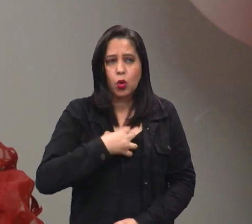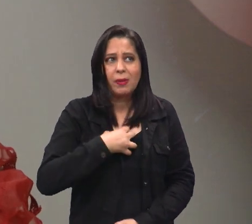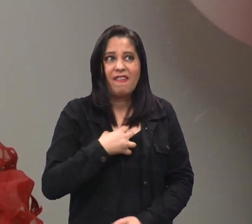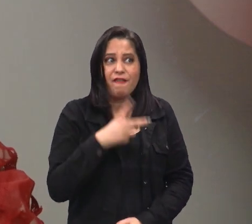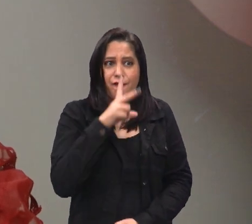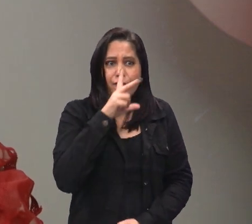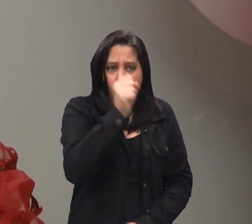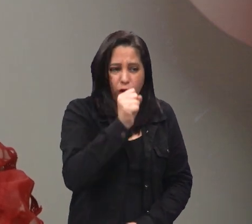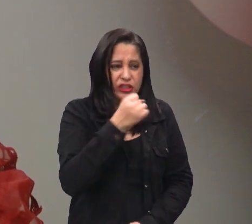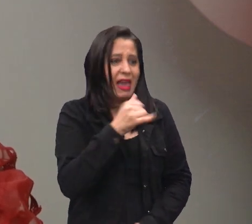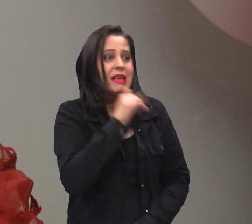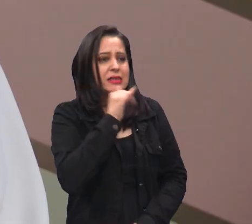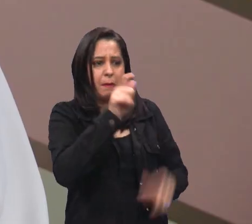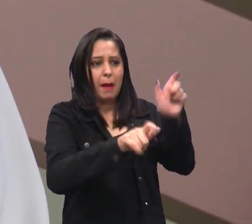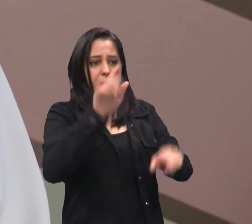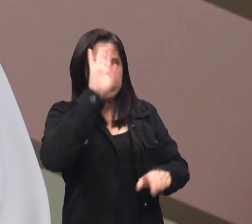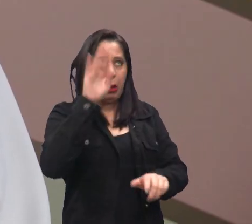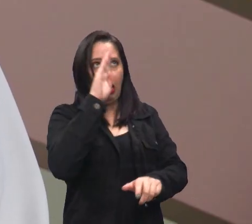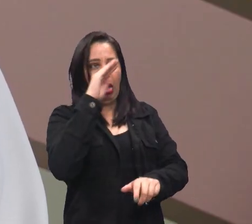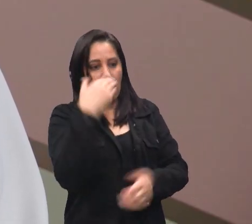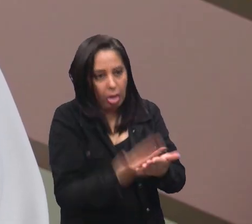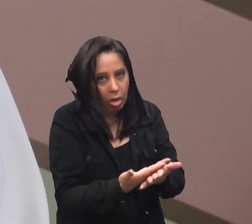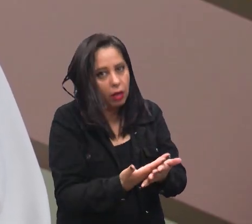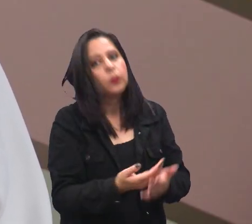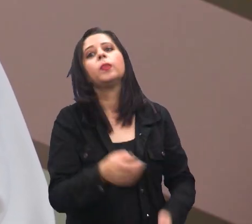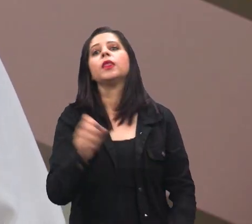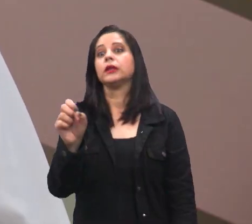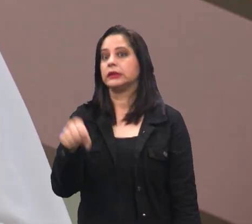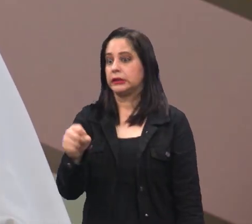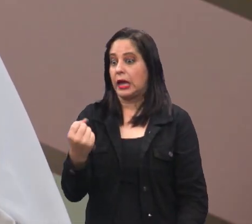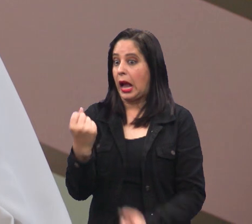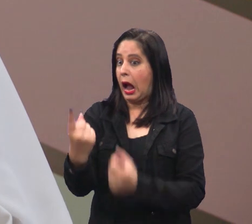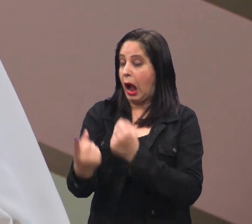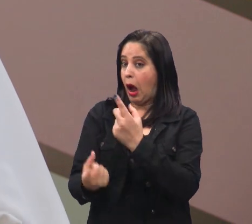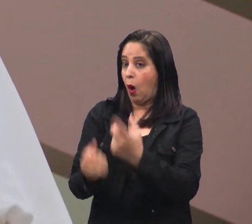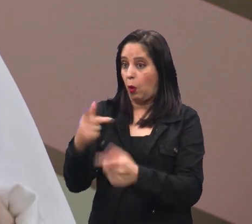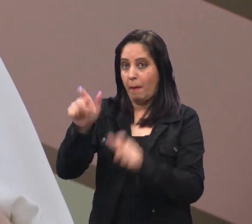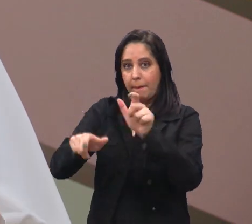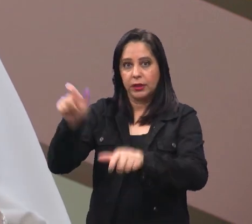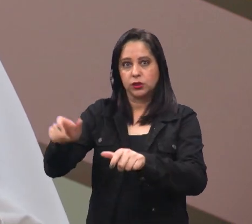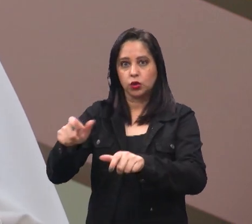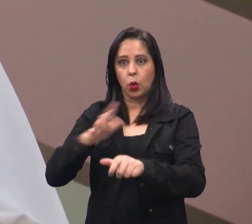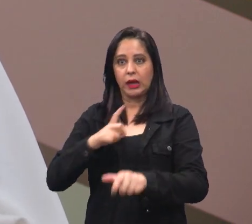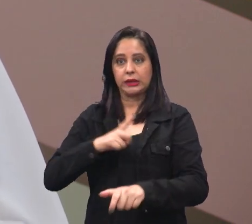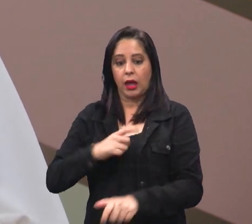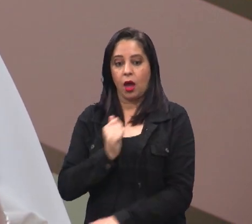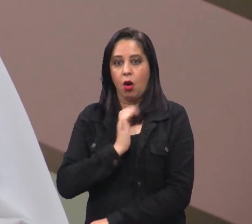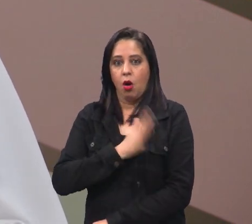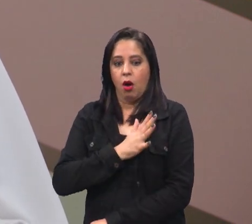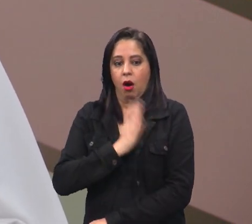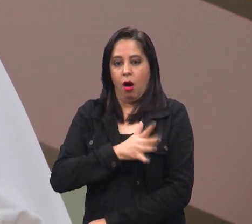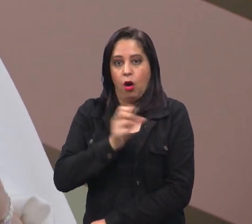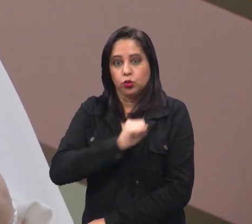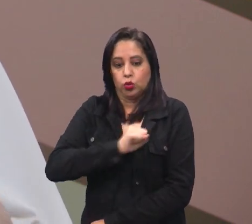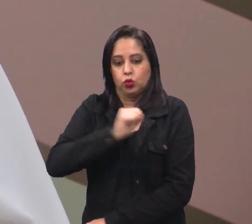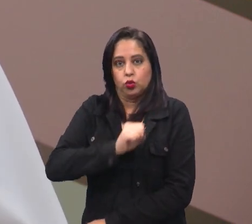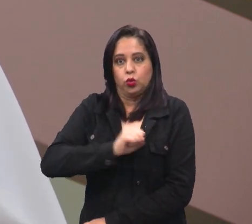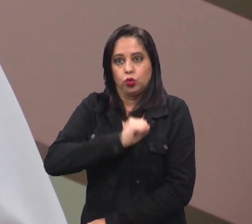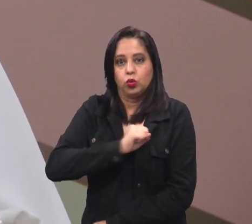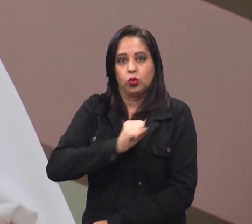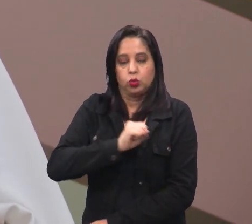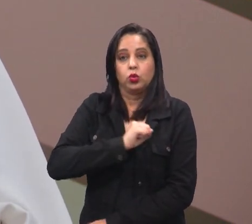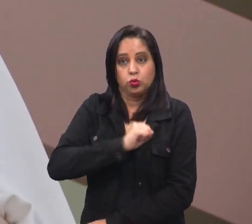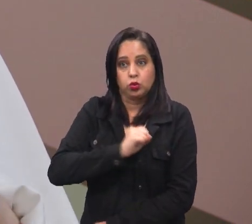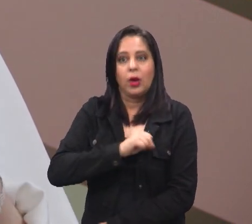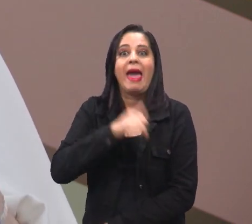exemplo, e aí tem que correr para o médico? Existem casos que os pacientes sentem muita taquicardia, que é o coração acelerado, principalmente quando sobe